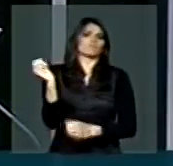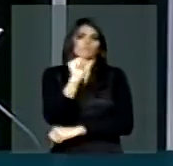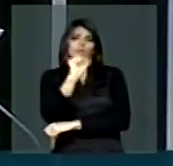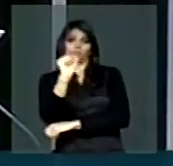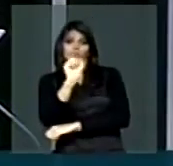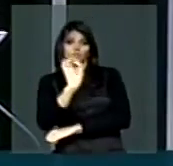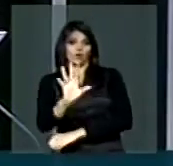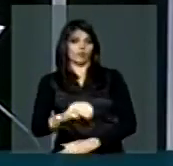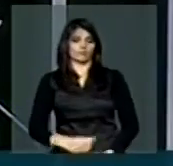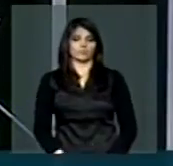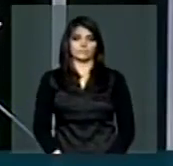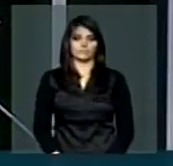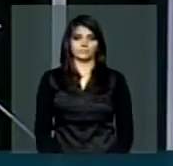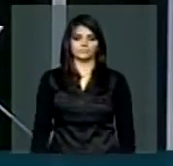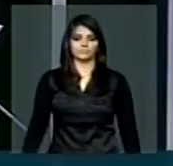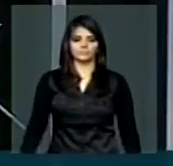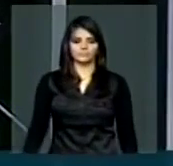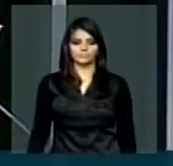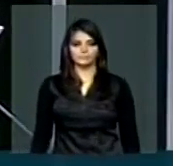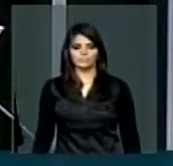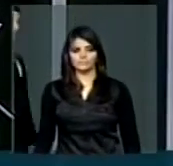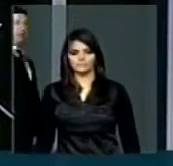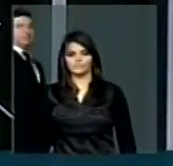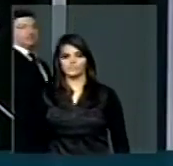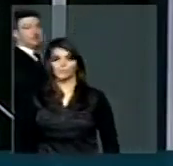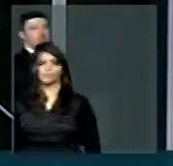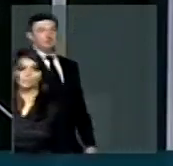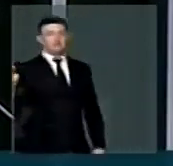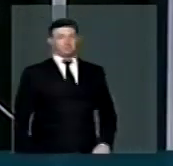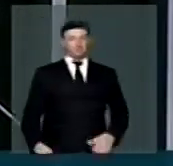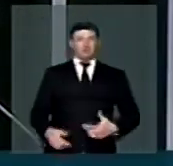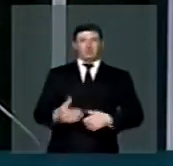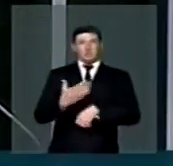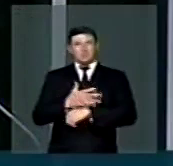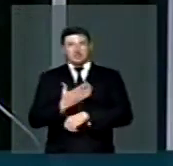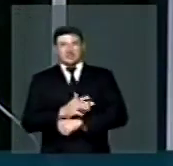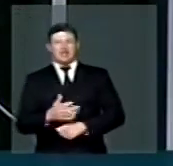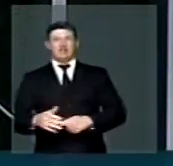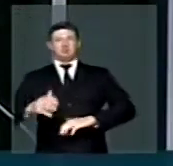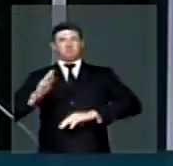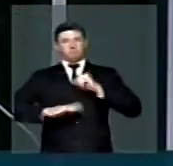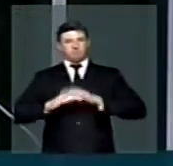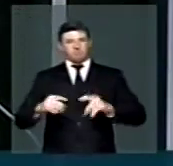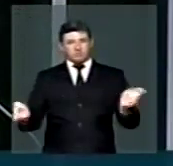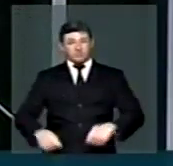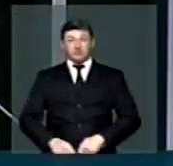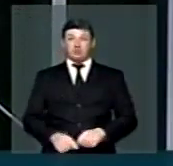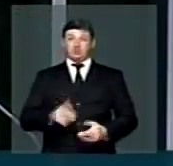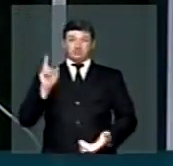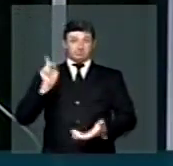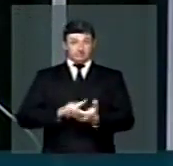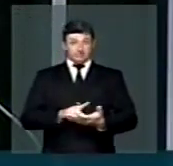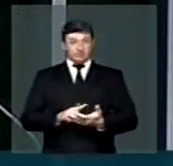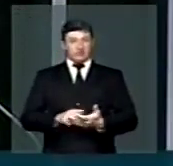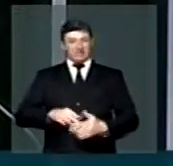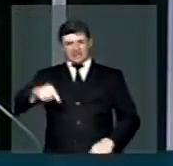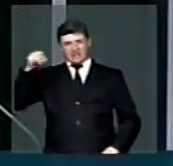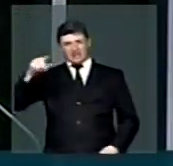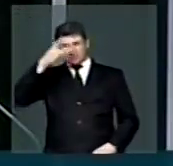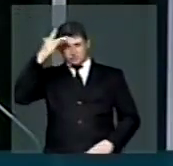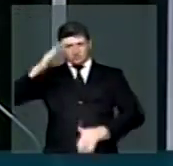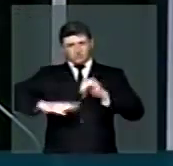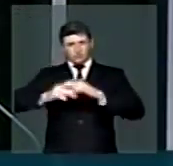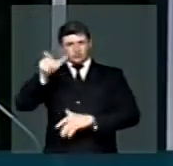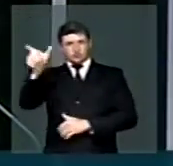veículo, onde a agilidade e a competência, na verdade, esses